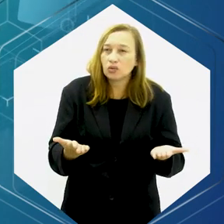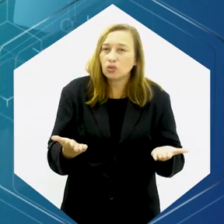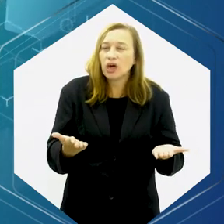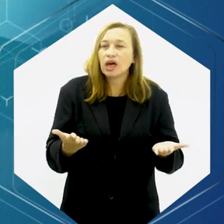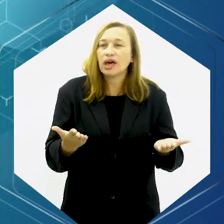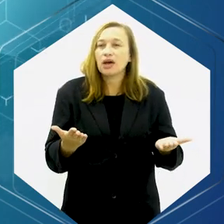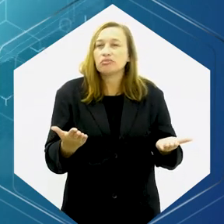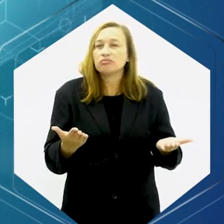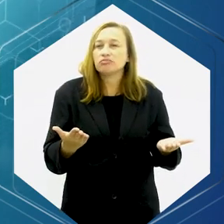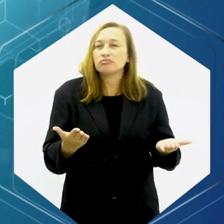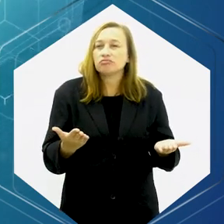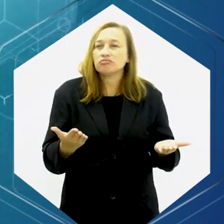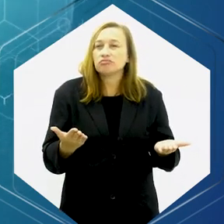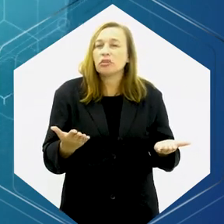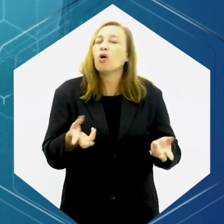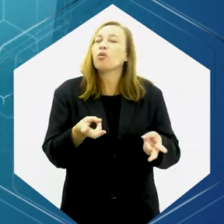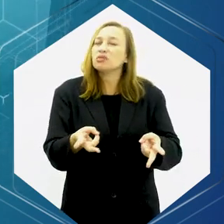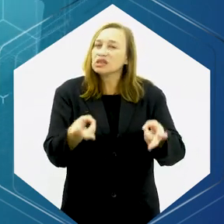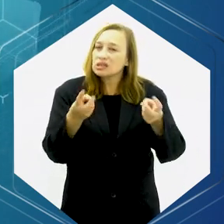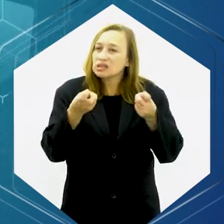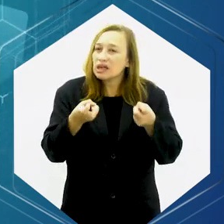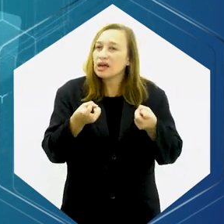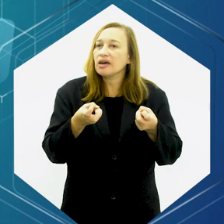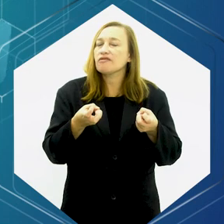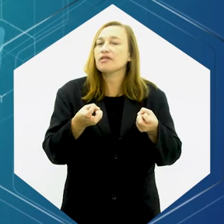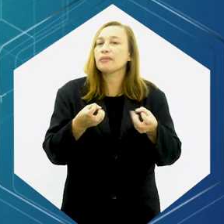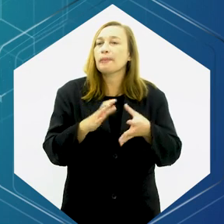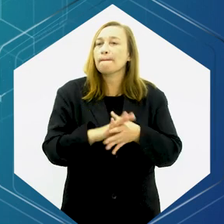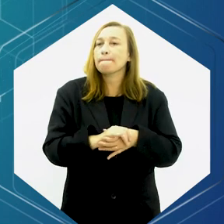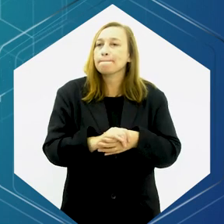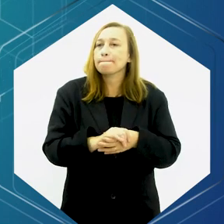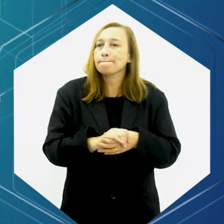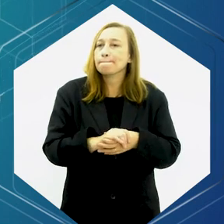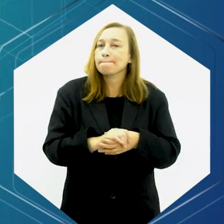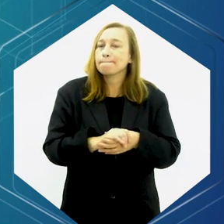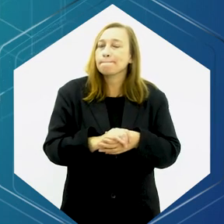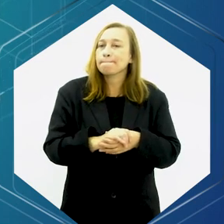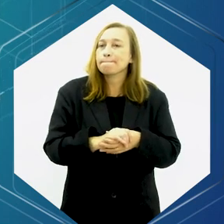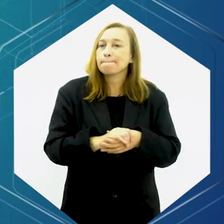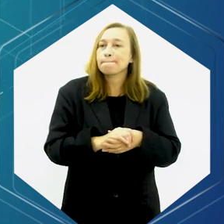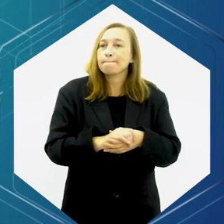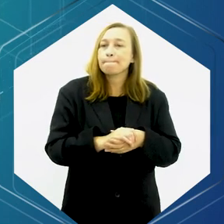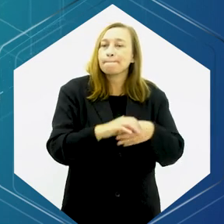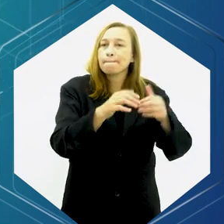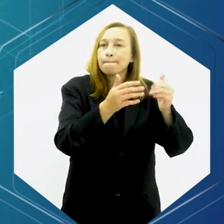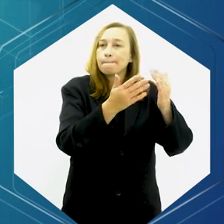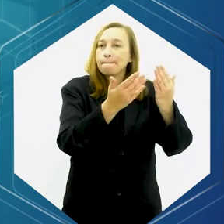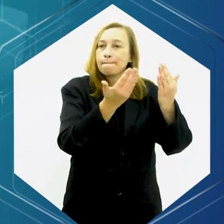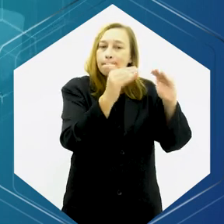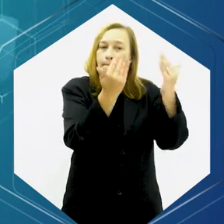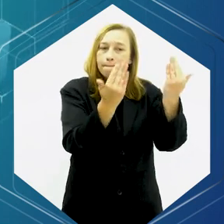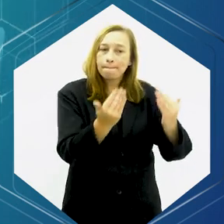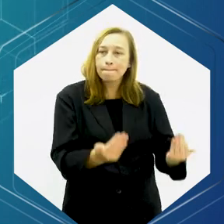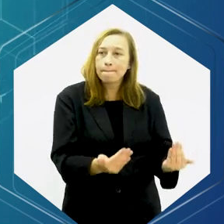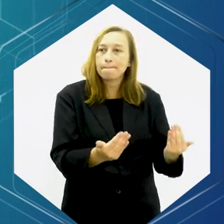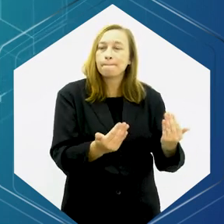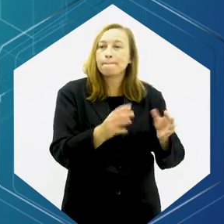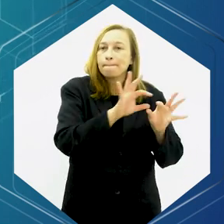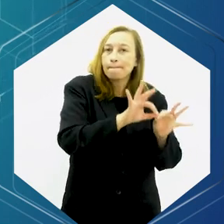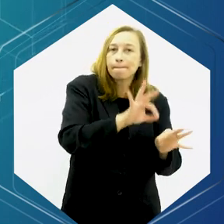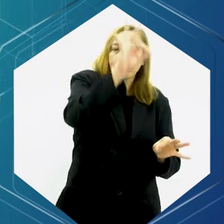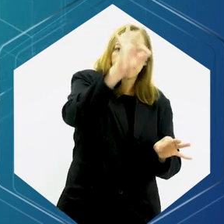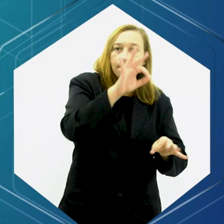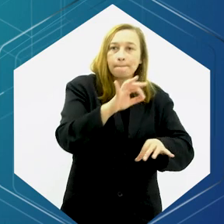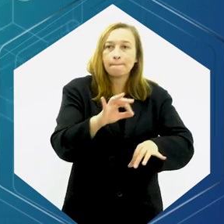então eh a gente eh observa né a gente quando a gente traça essas trajetórias de